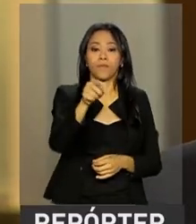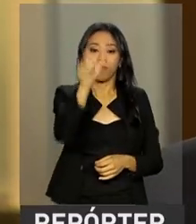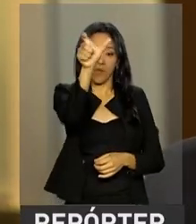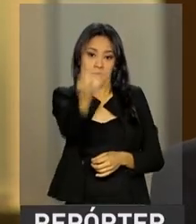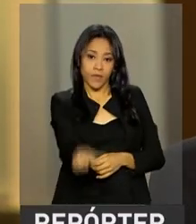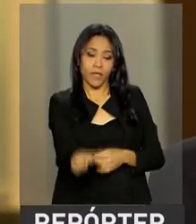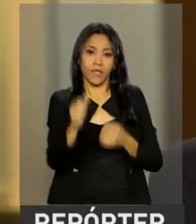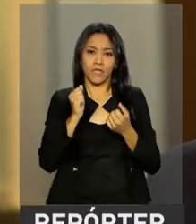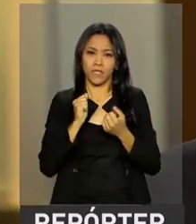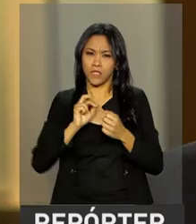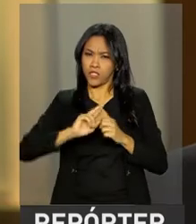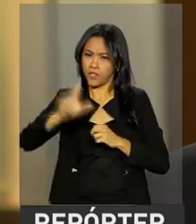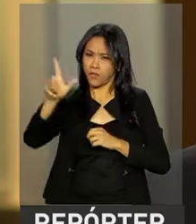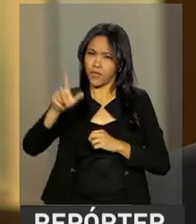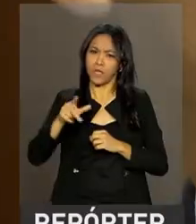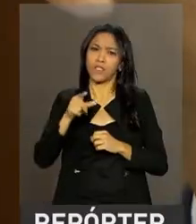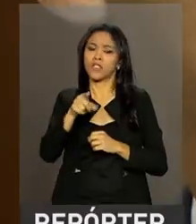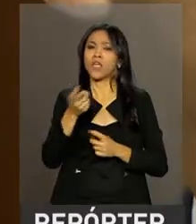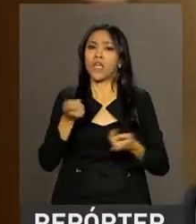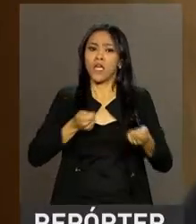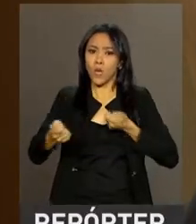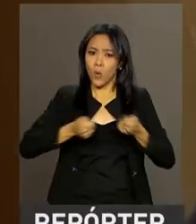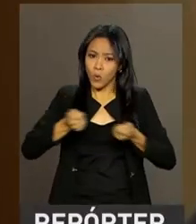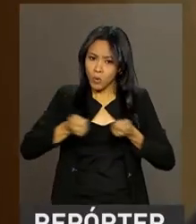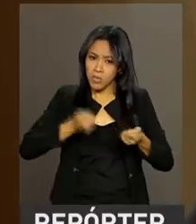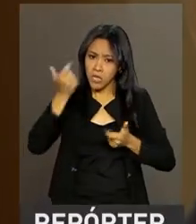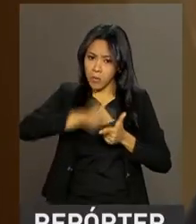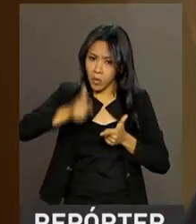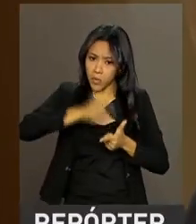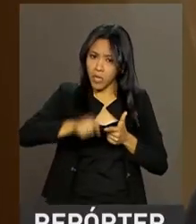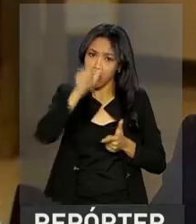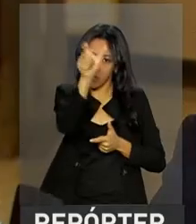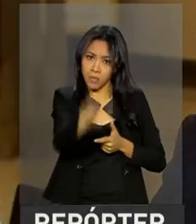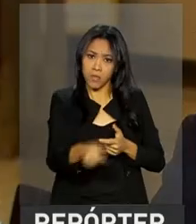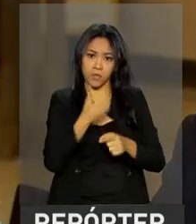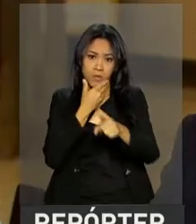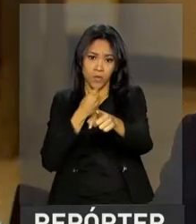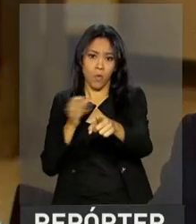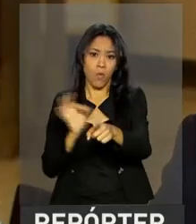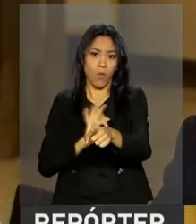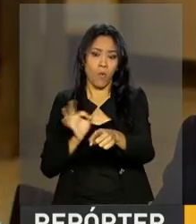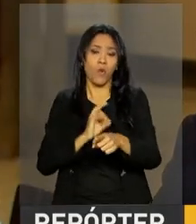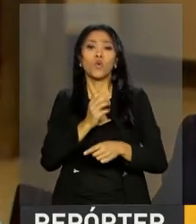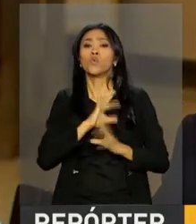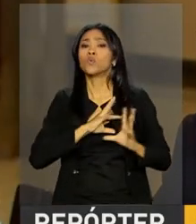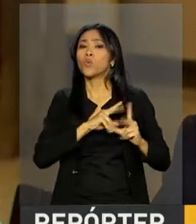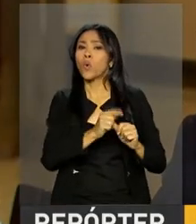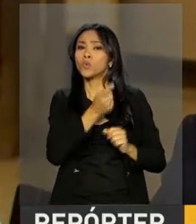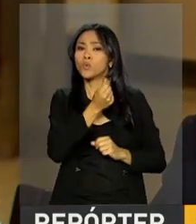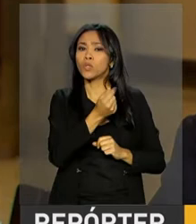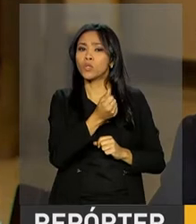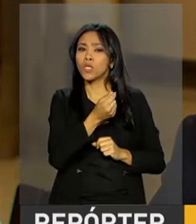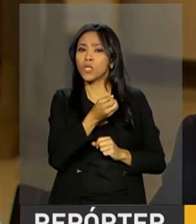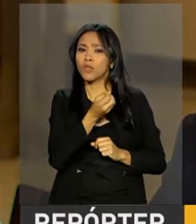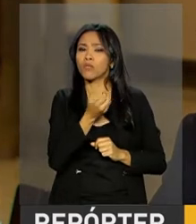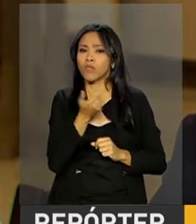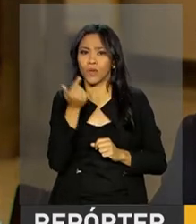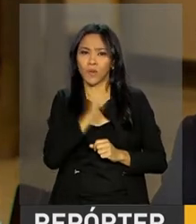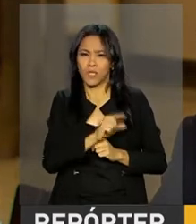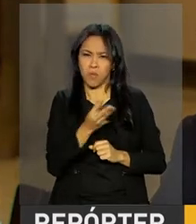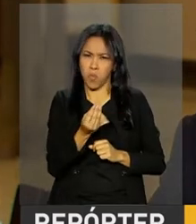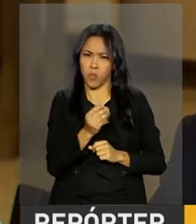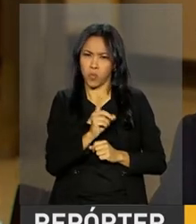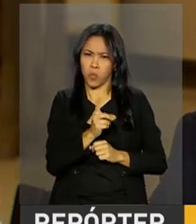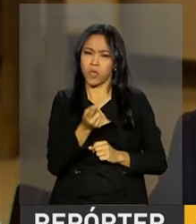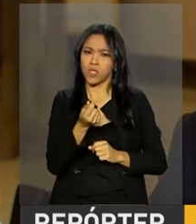Diferente de muitos brasileiros, economizar nunca foi um problema para a Cauã. Eu pegava toda a minha a minha mesadinha que eu ganhava, que não era